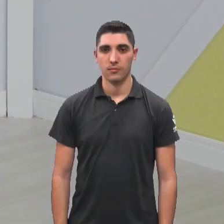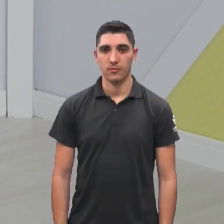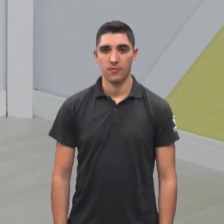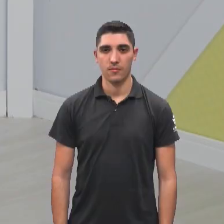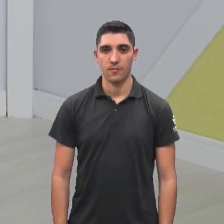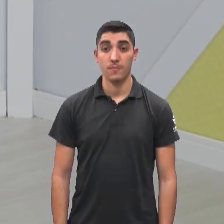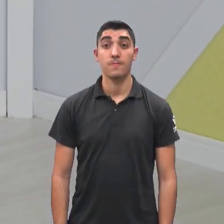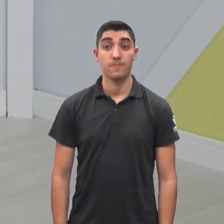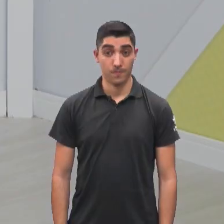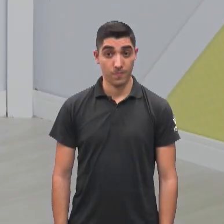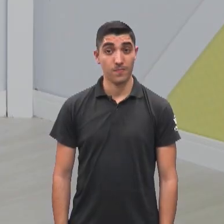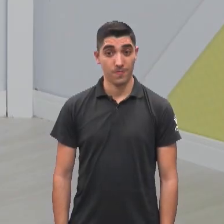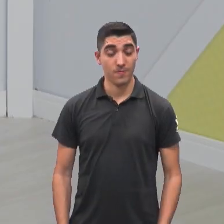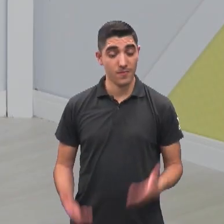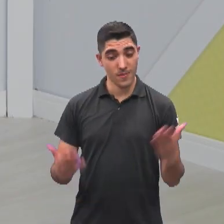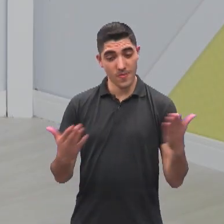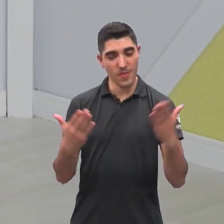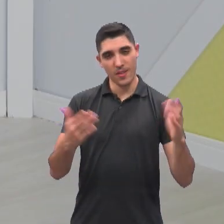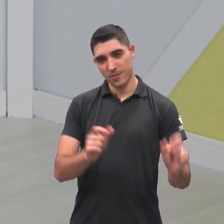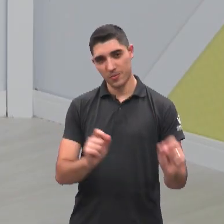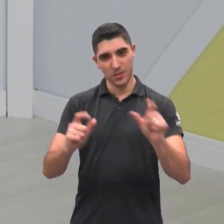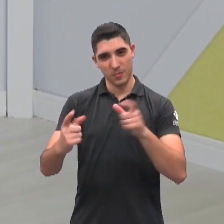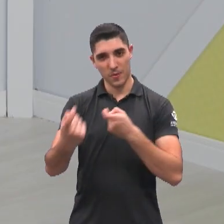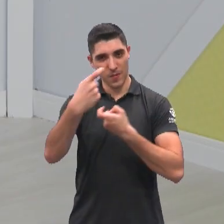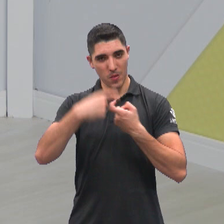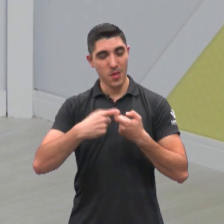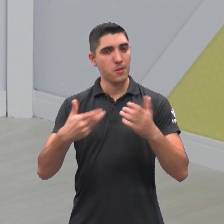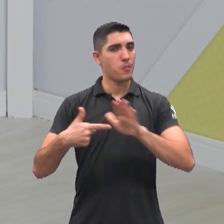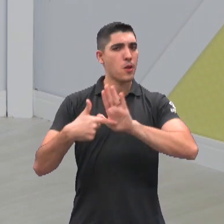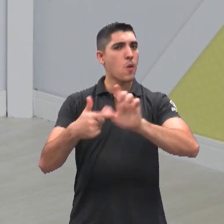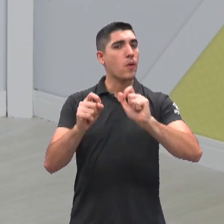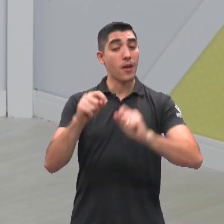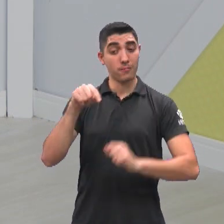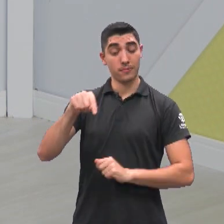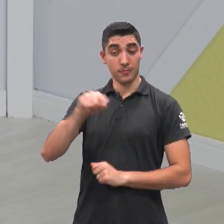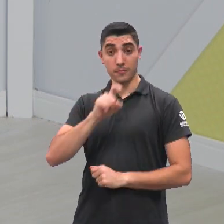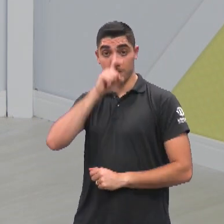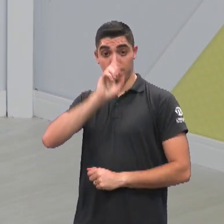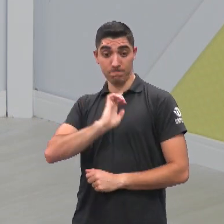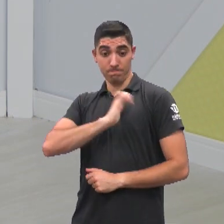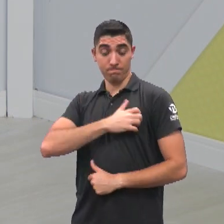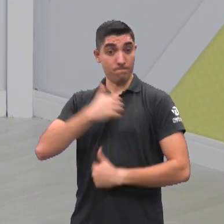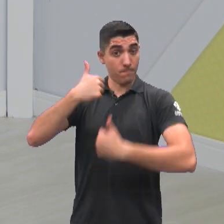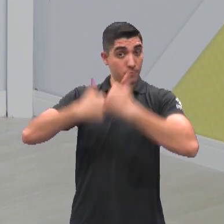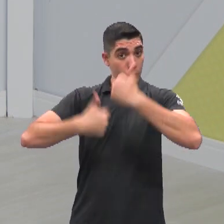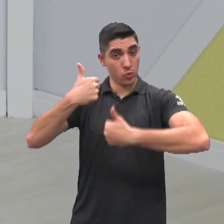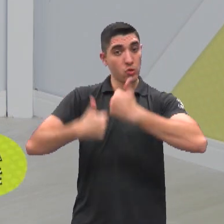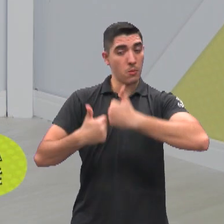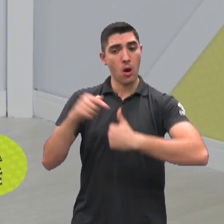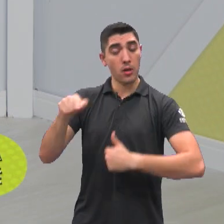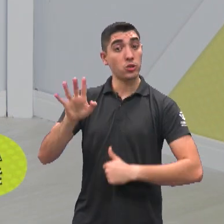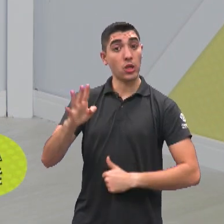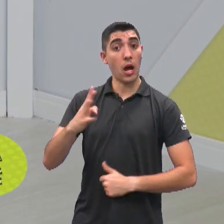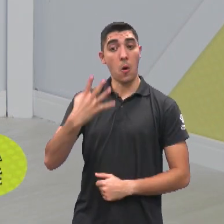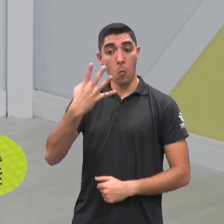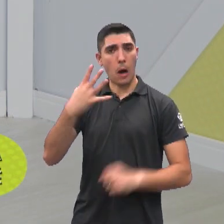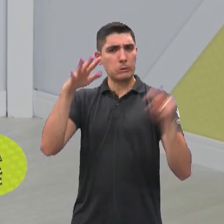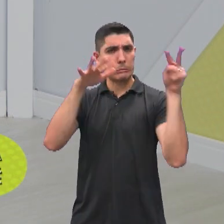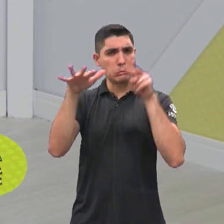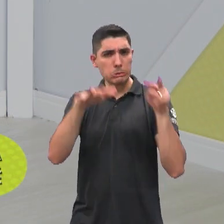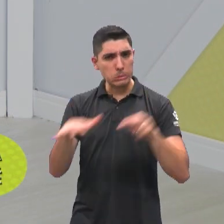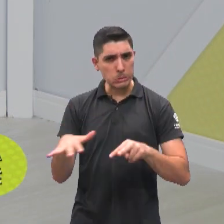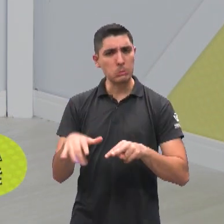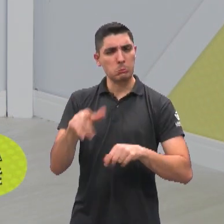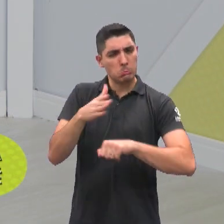Muito bem, estamos de volta com a Hora do Esporte para falar de futebol. O São José entrou na sua 4ª semana de pré-temporada, visando